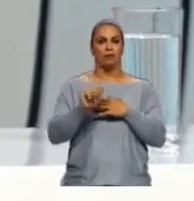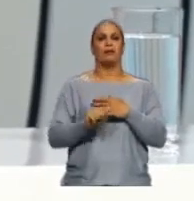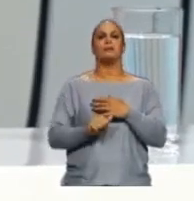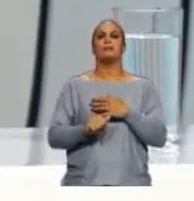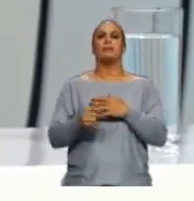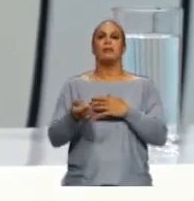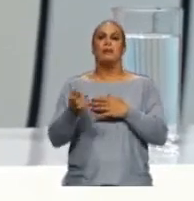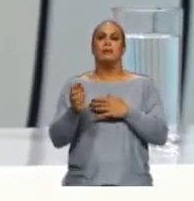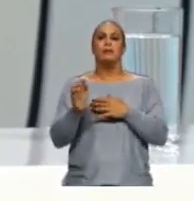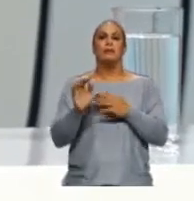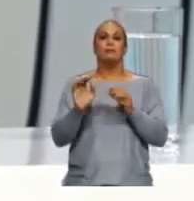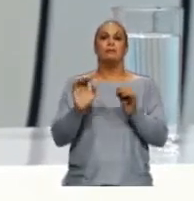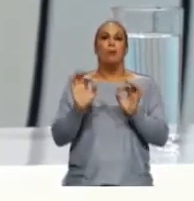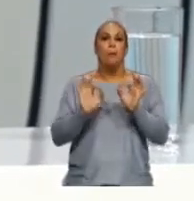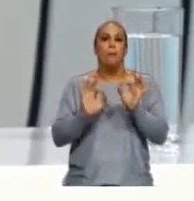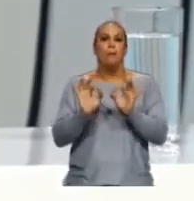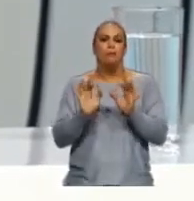que